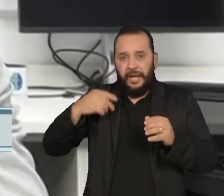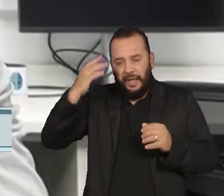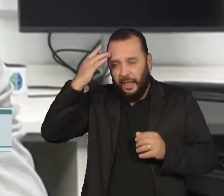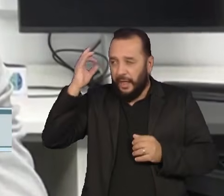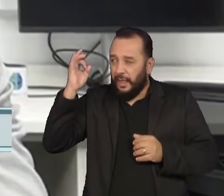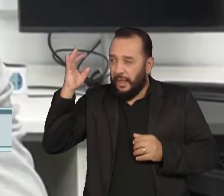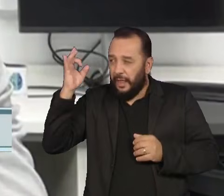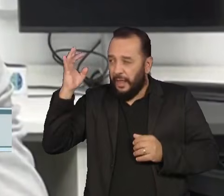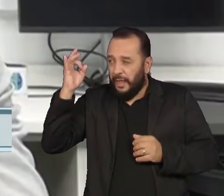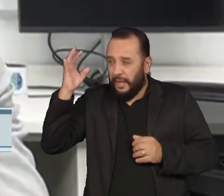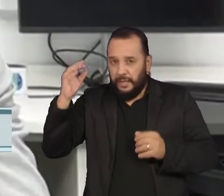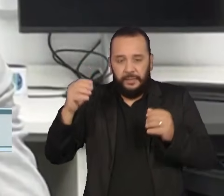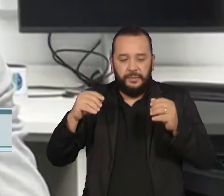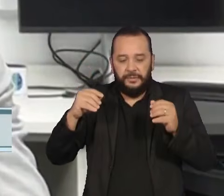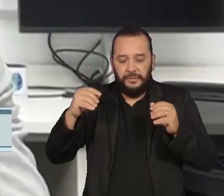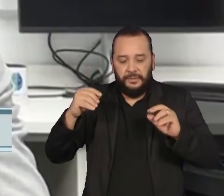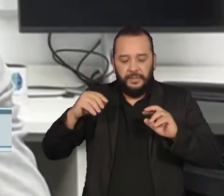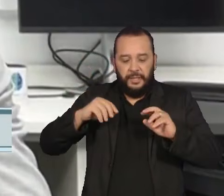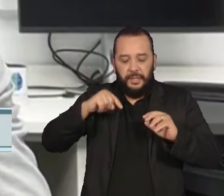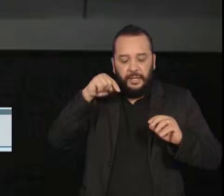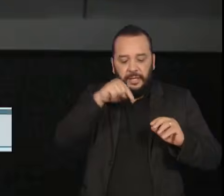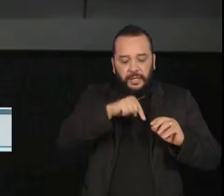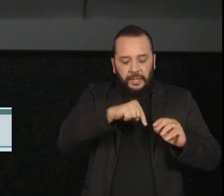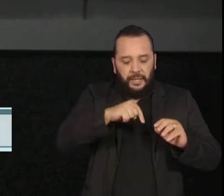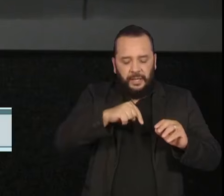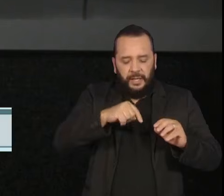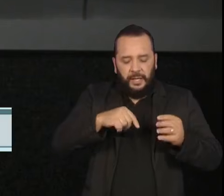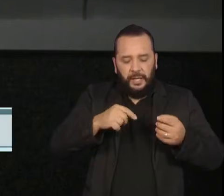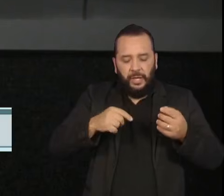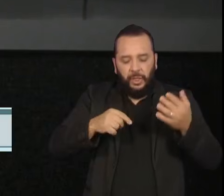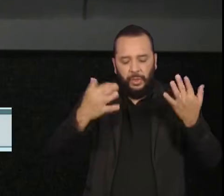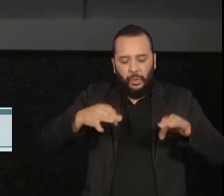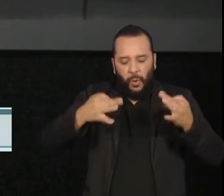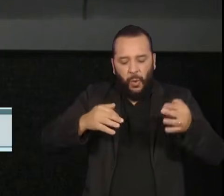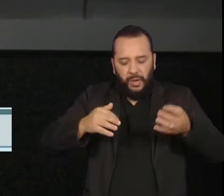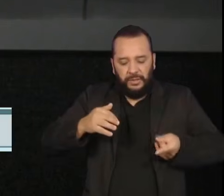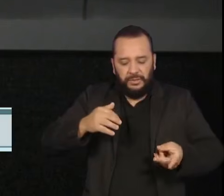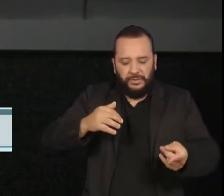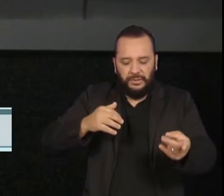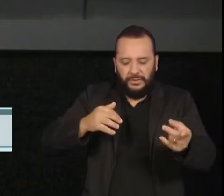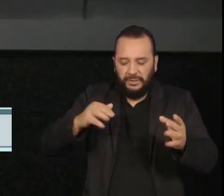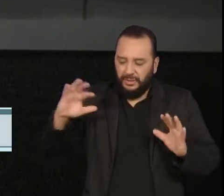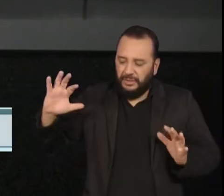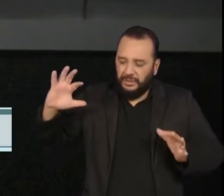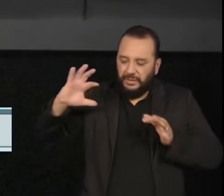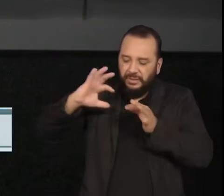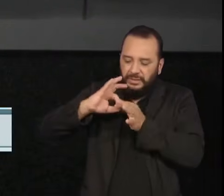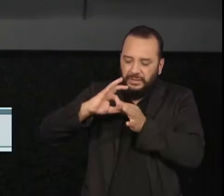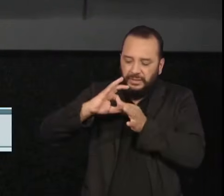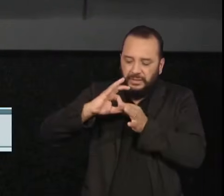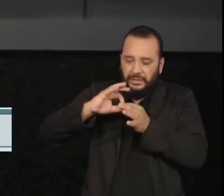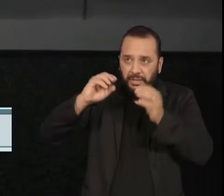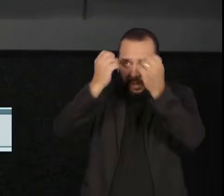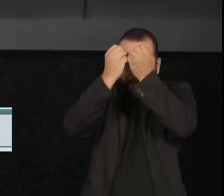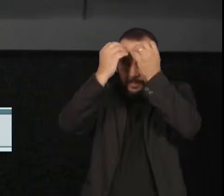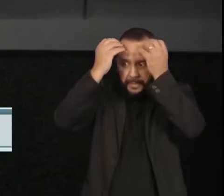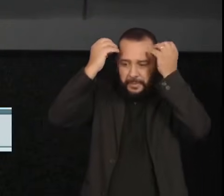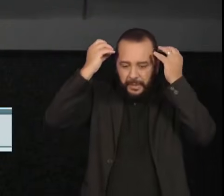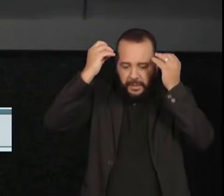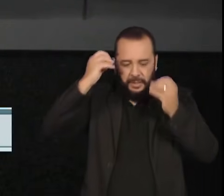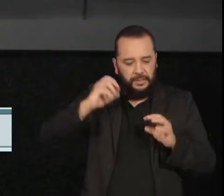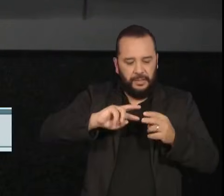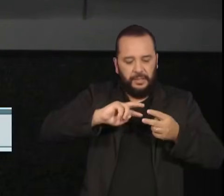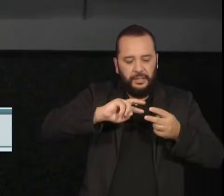é o termo que a gente usa. Então, a gente dividiu o genoma humano em vários pedacinhos. E aí a gente foi olhar para